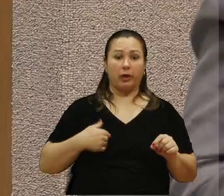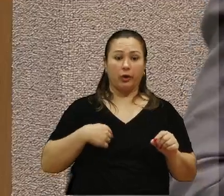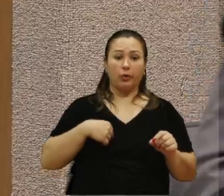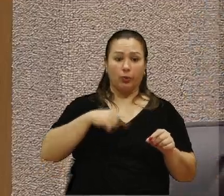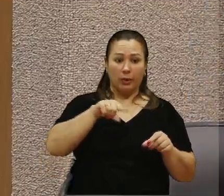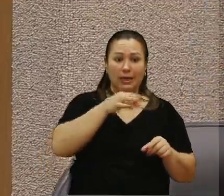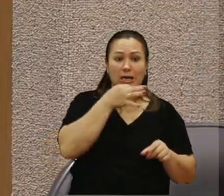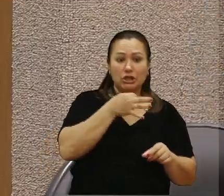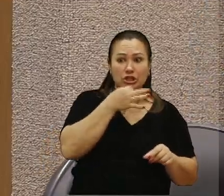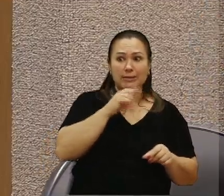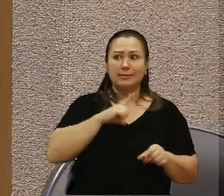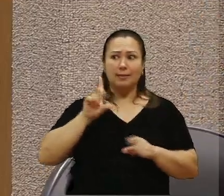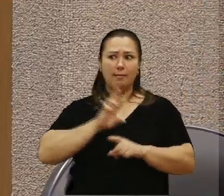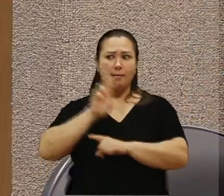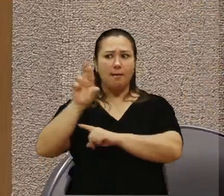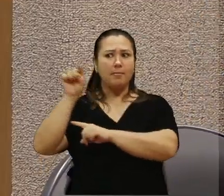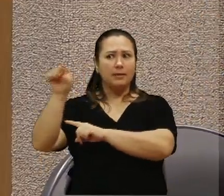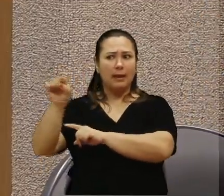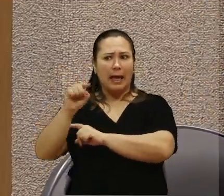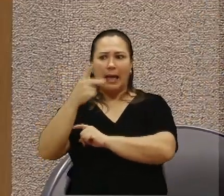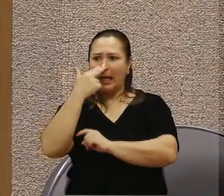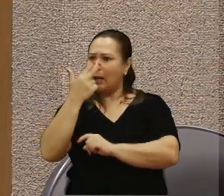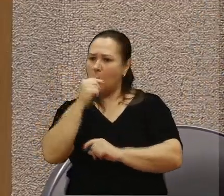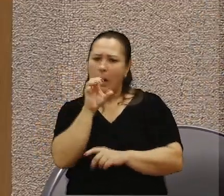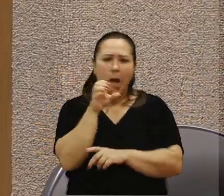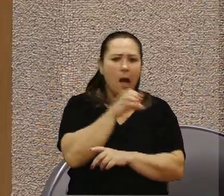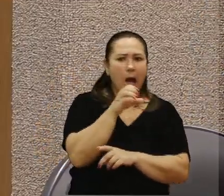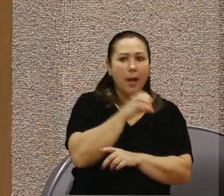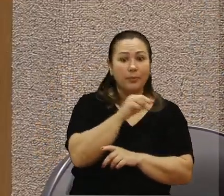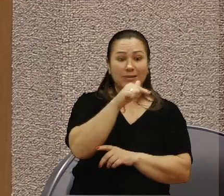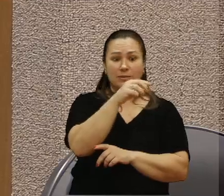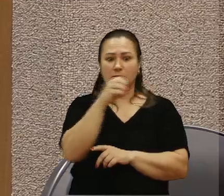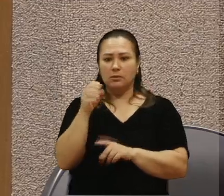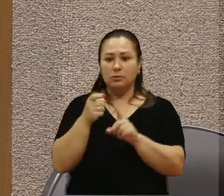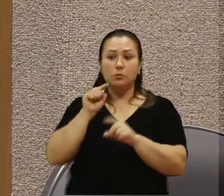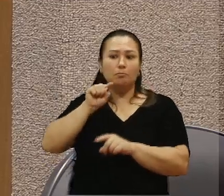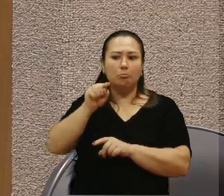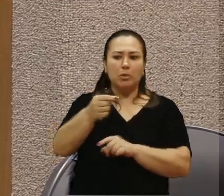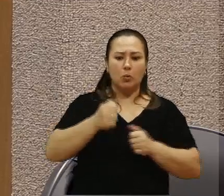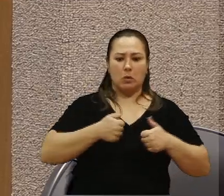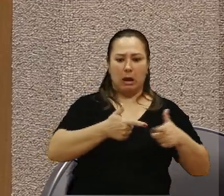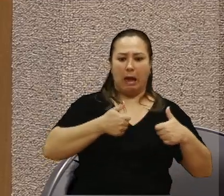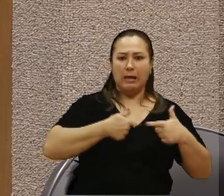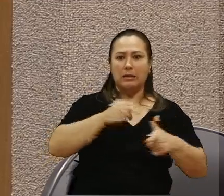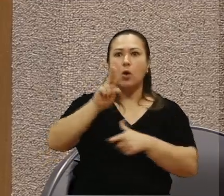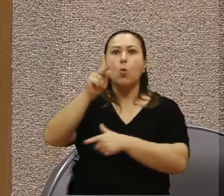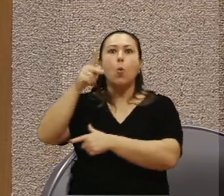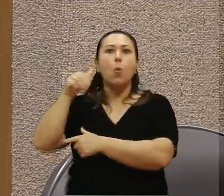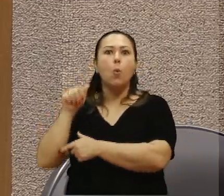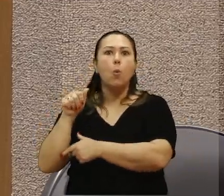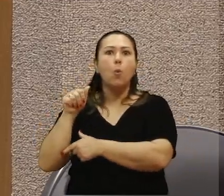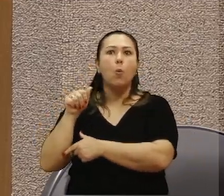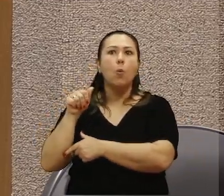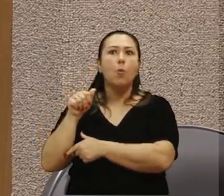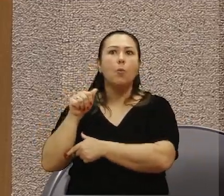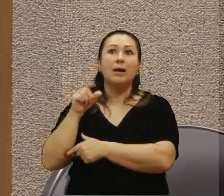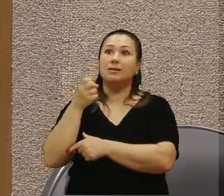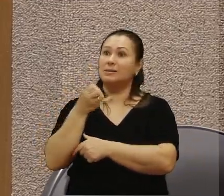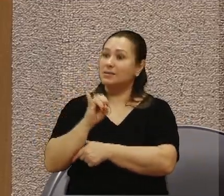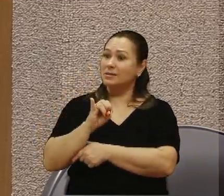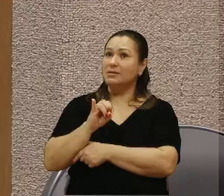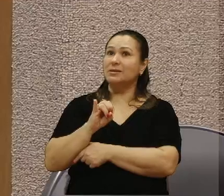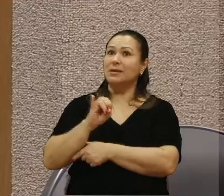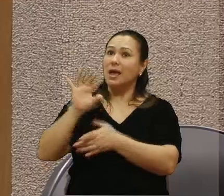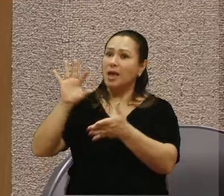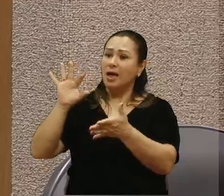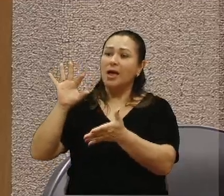cortar caminhos, os 700 mil que hoje nós gastamos mês na UPA, se credenciarmos ela,